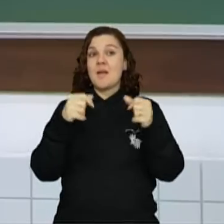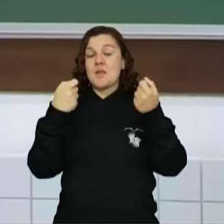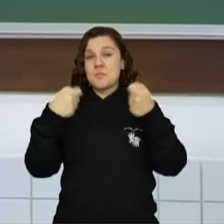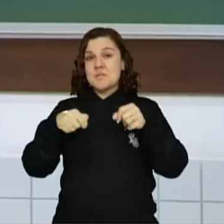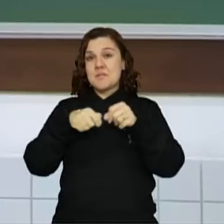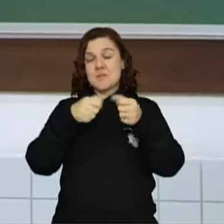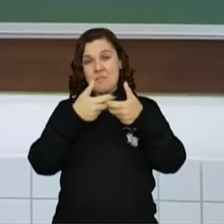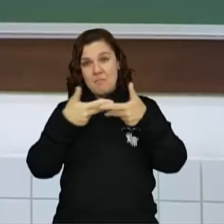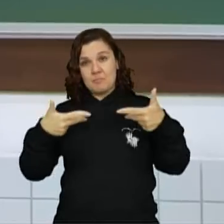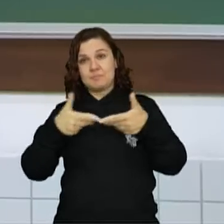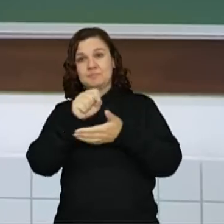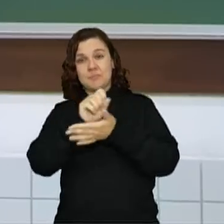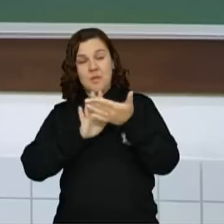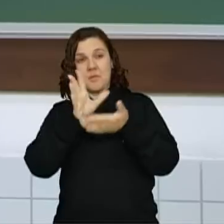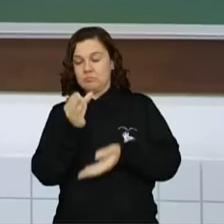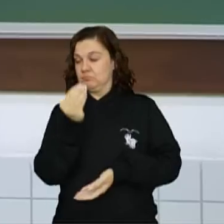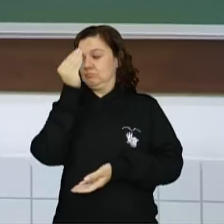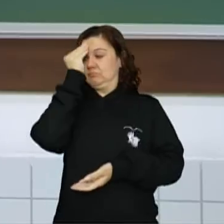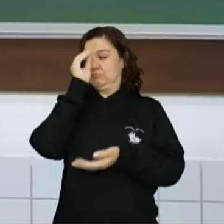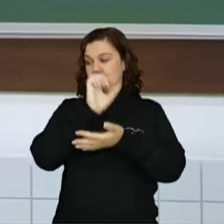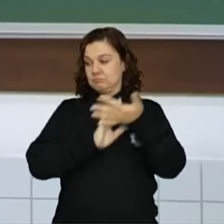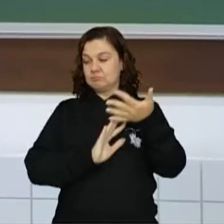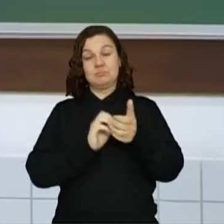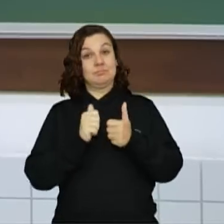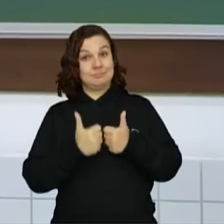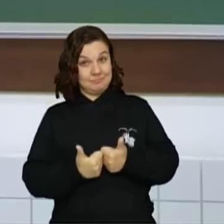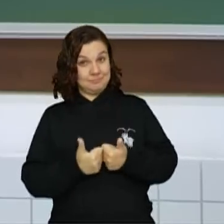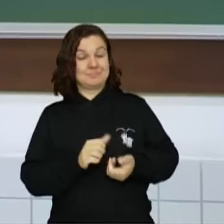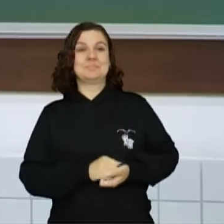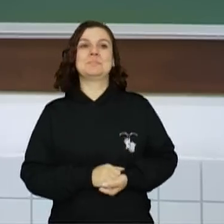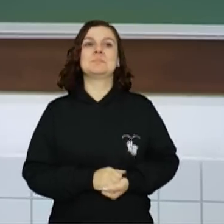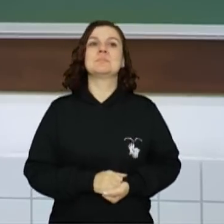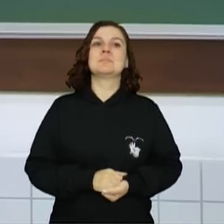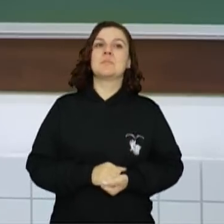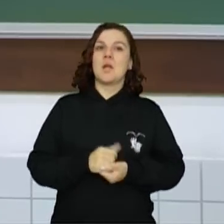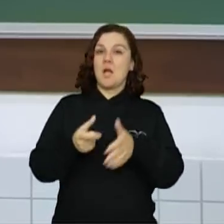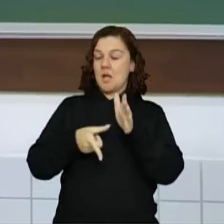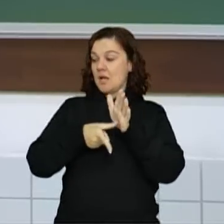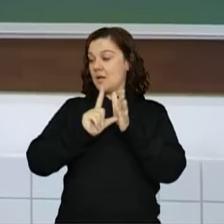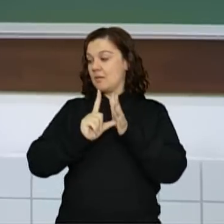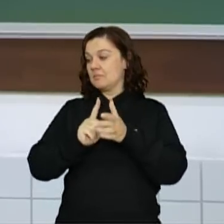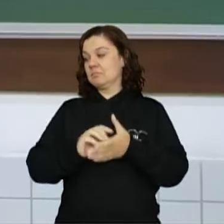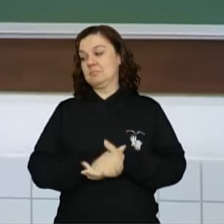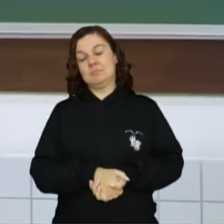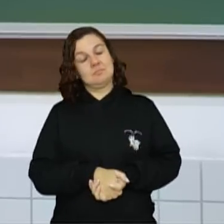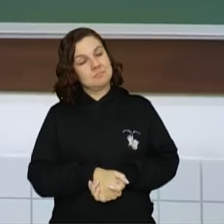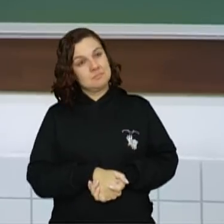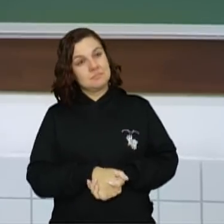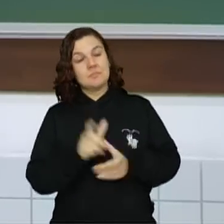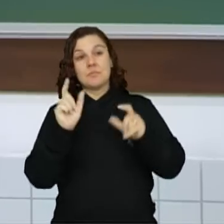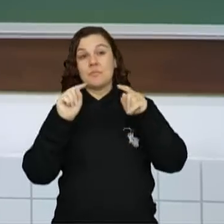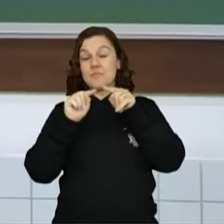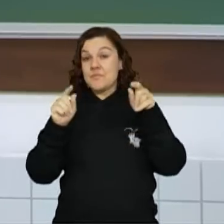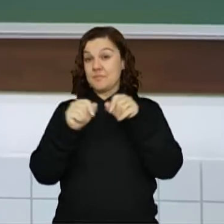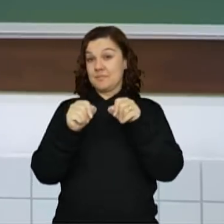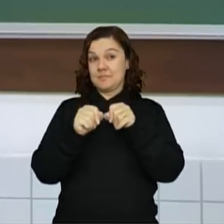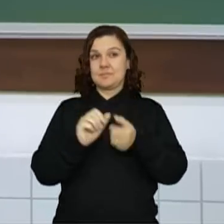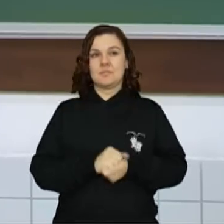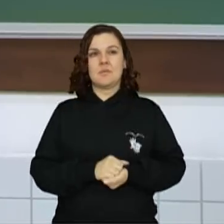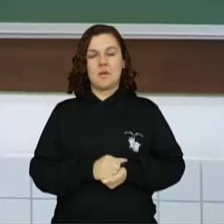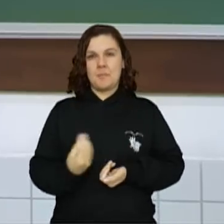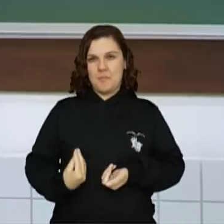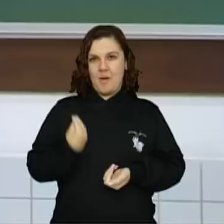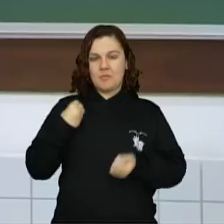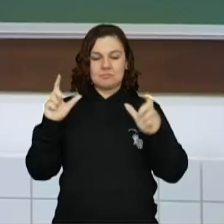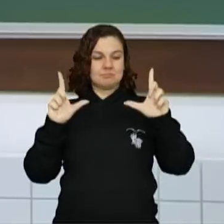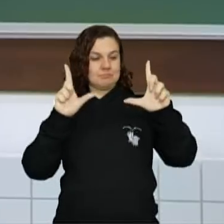exercícios para a gente poder fixar o conteúdo. Beleza? Antes de iniciar, o que vocês vão fazer? Marque a